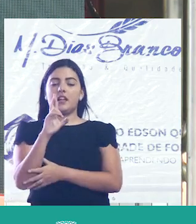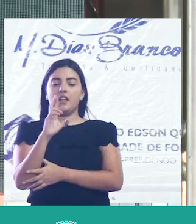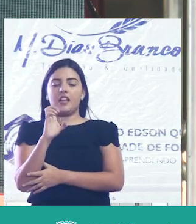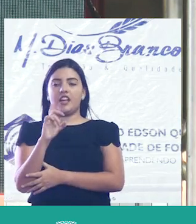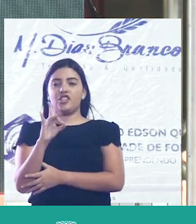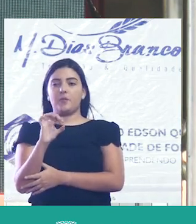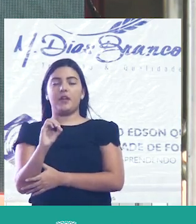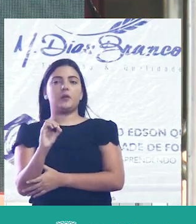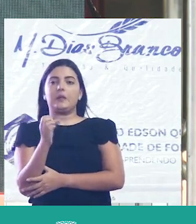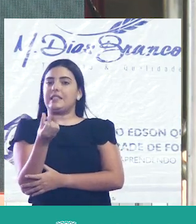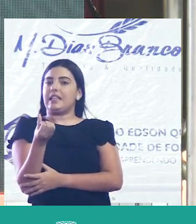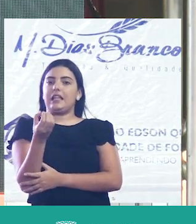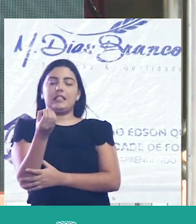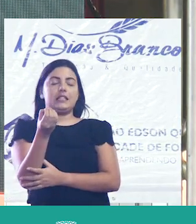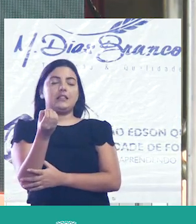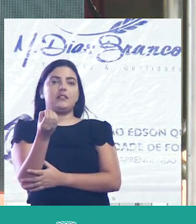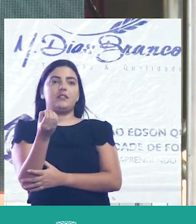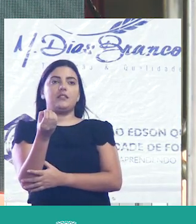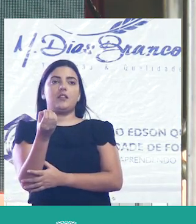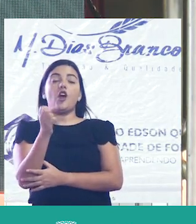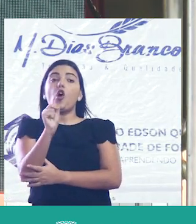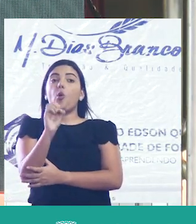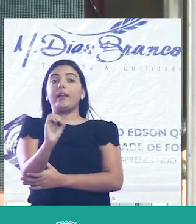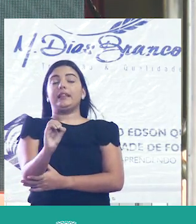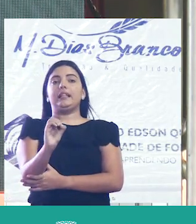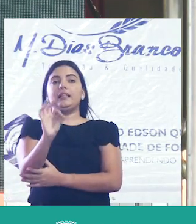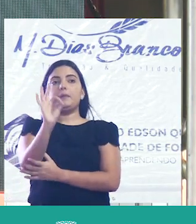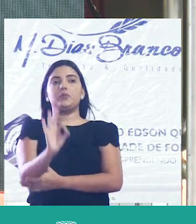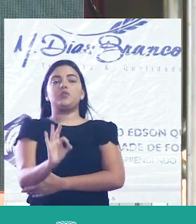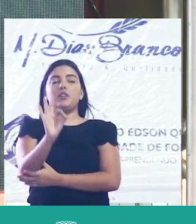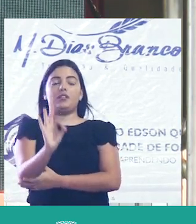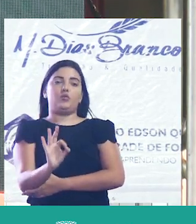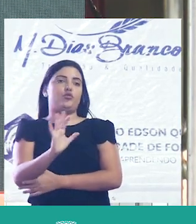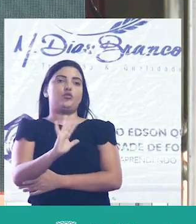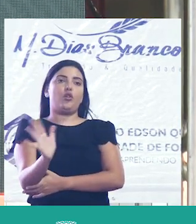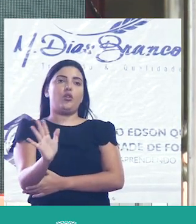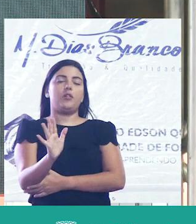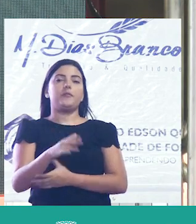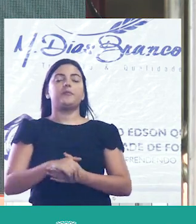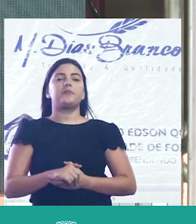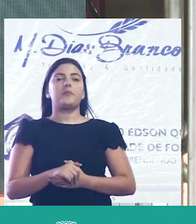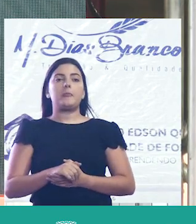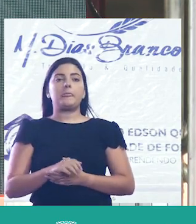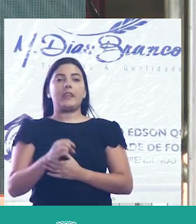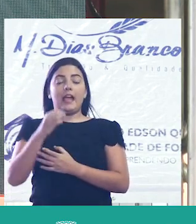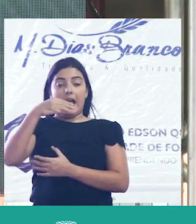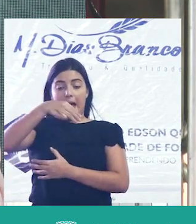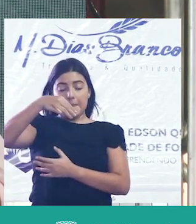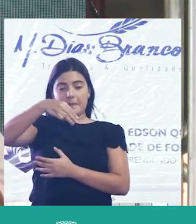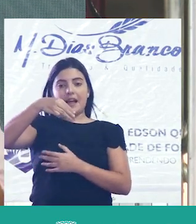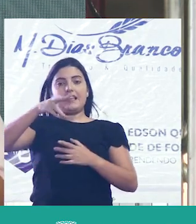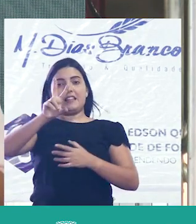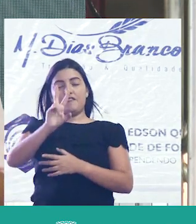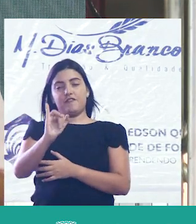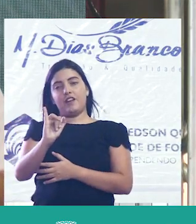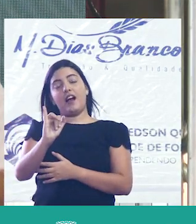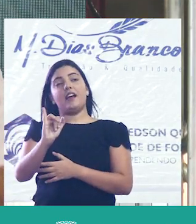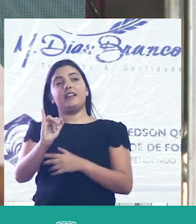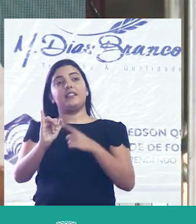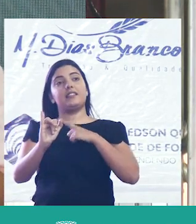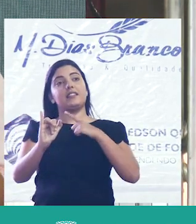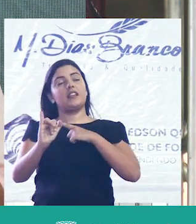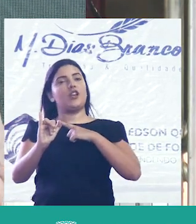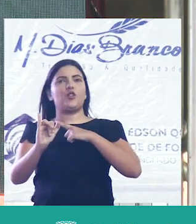vai ser 100%, vai ser 80%. O que é que significa? Que a massa que eu vou obter,